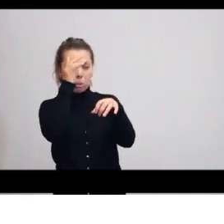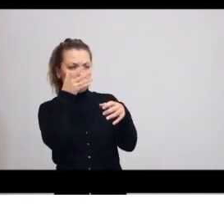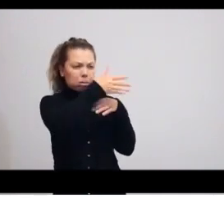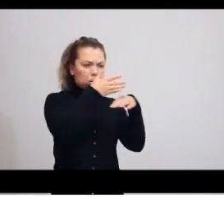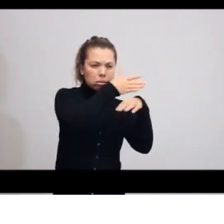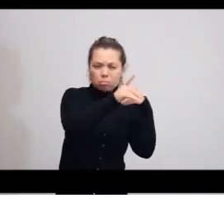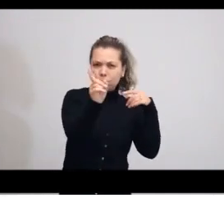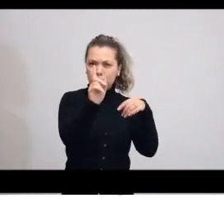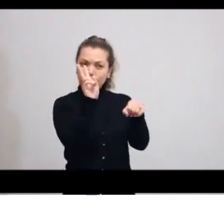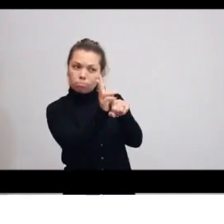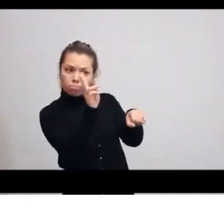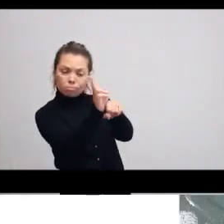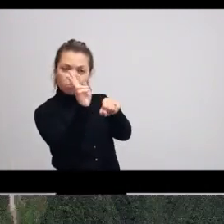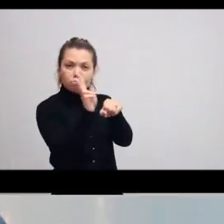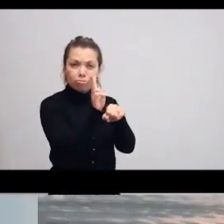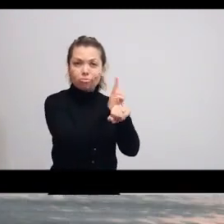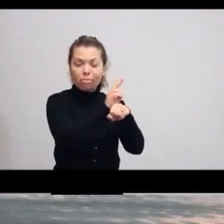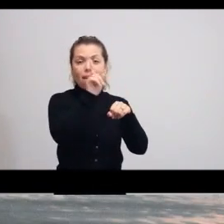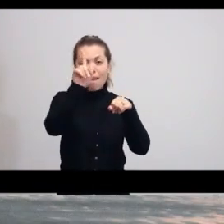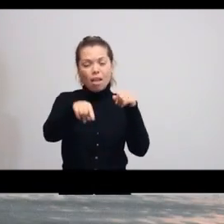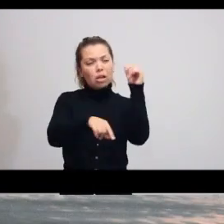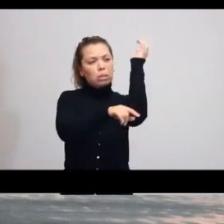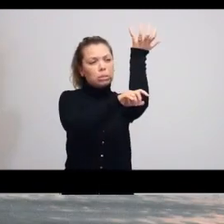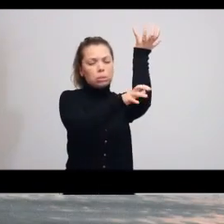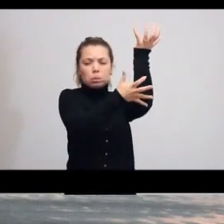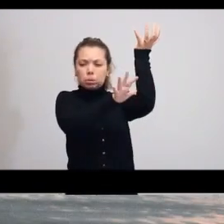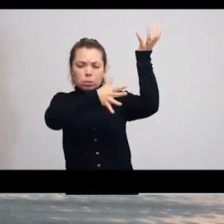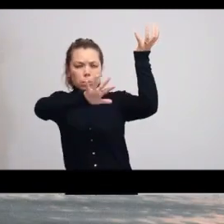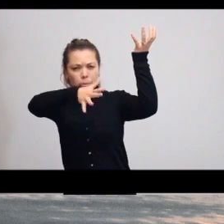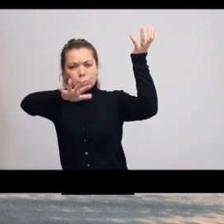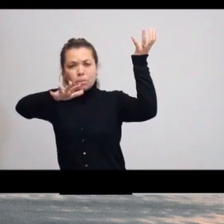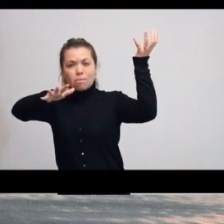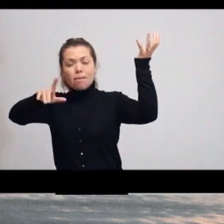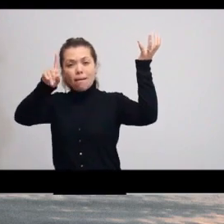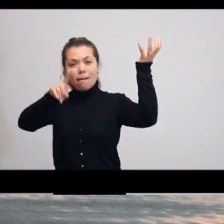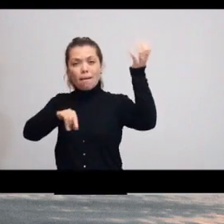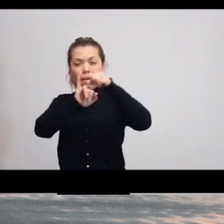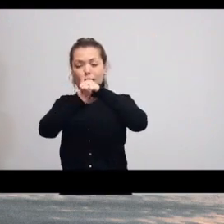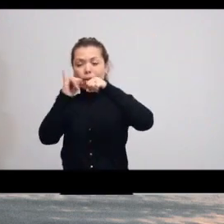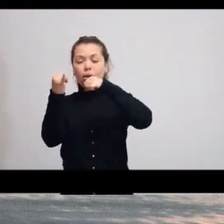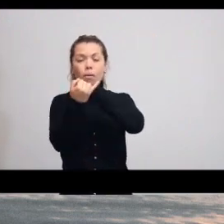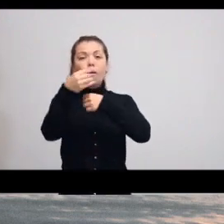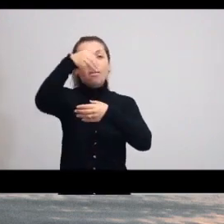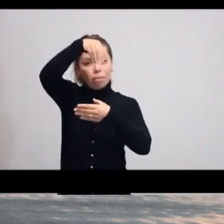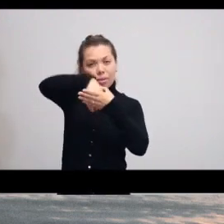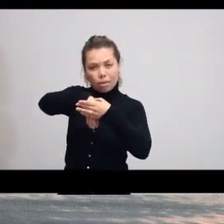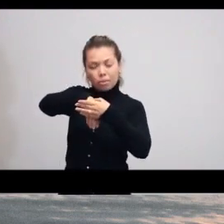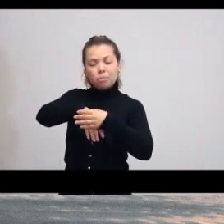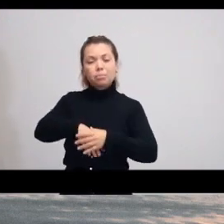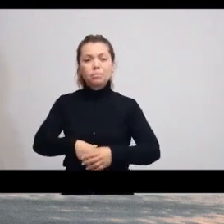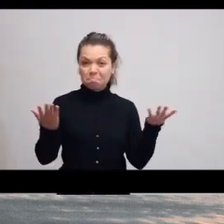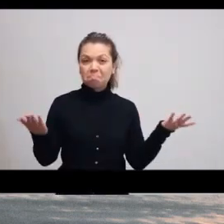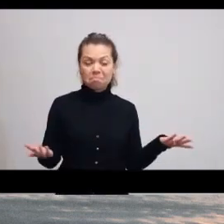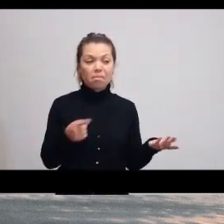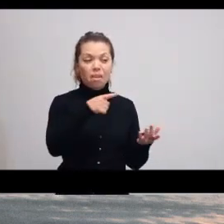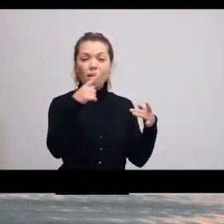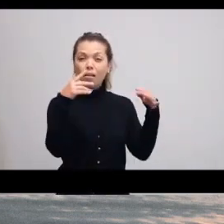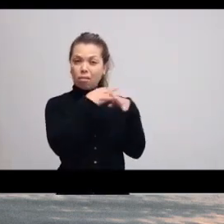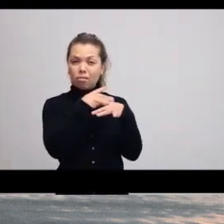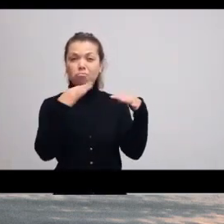o desenvolvimento local. A especulação imobiliária também foi o motor para o planejamento, na mesma década